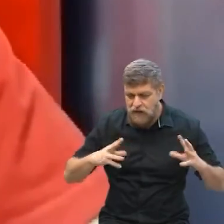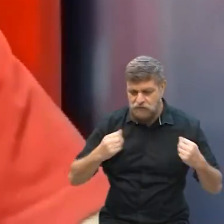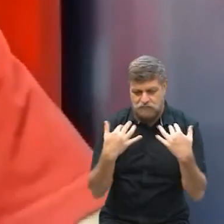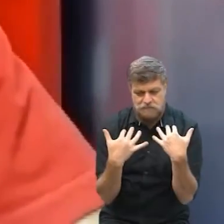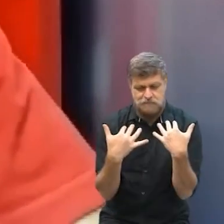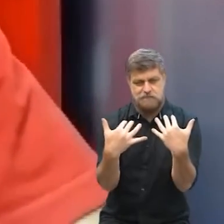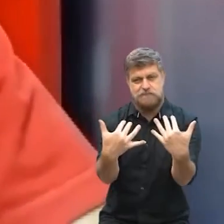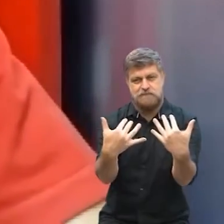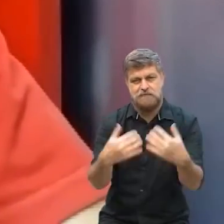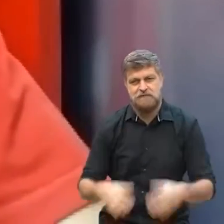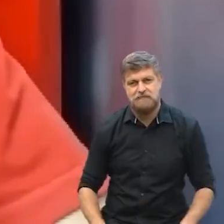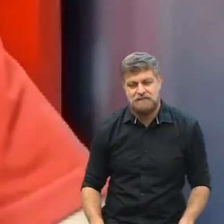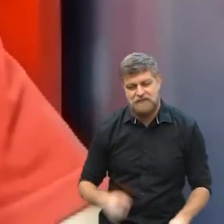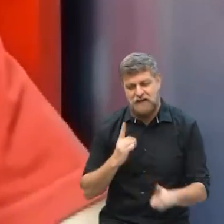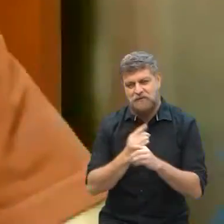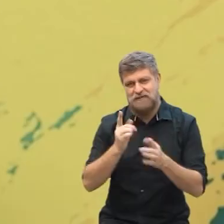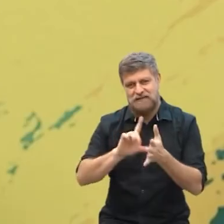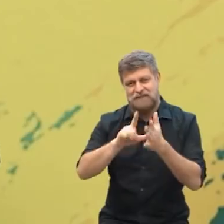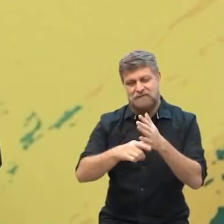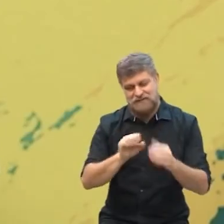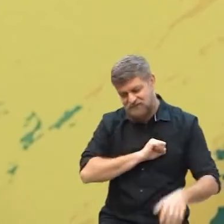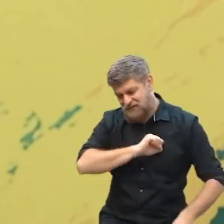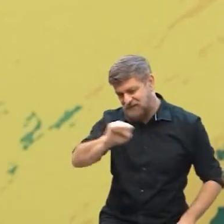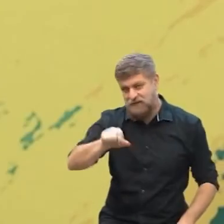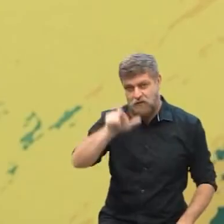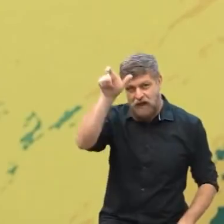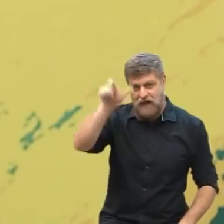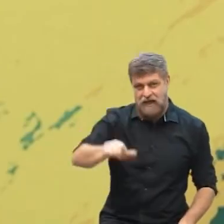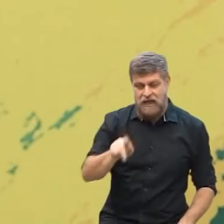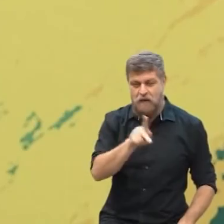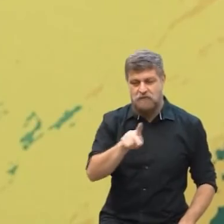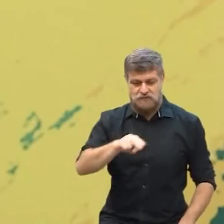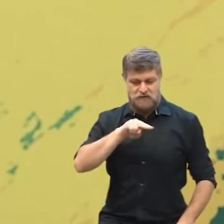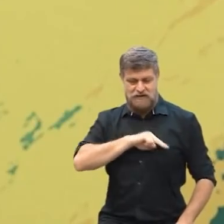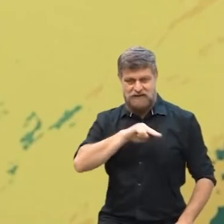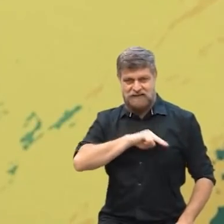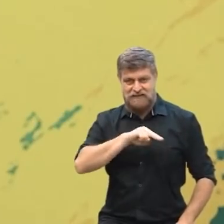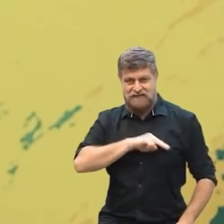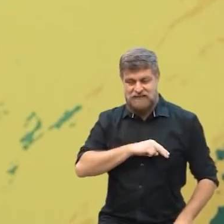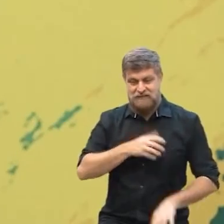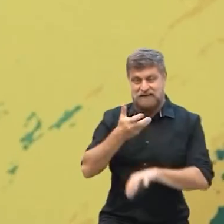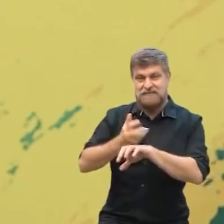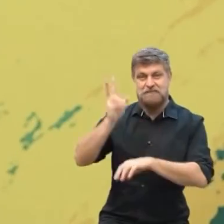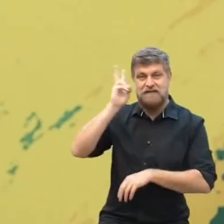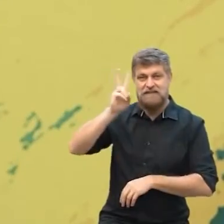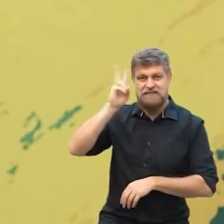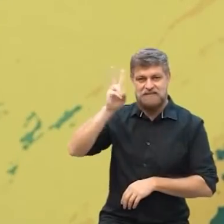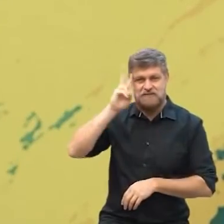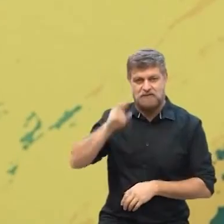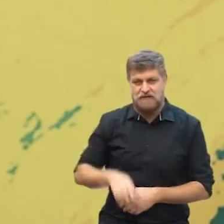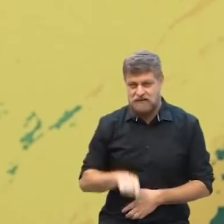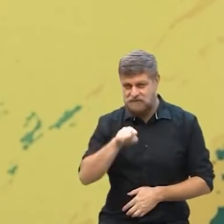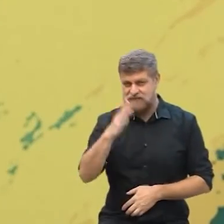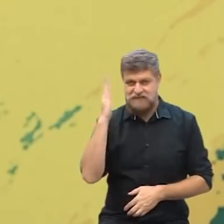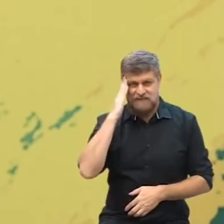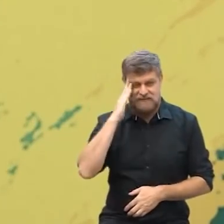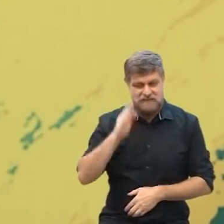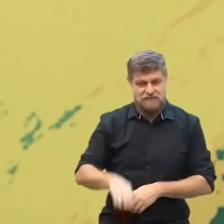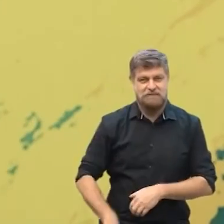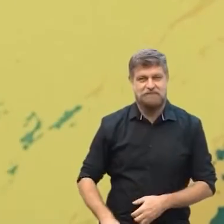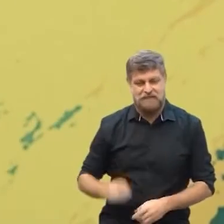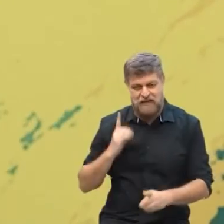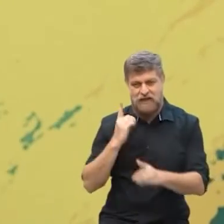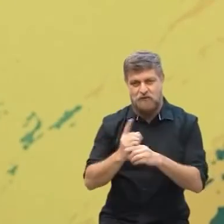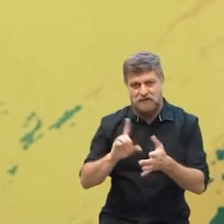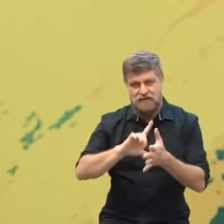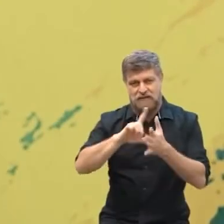aí do programa e até a próxima. Valeu, esse aí é o professor Neto, professor de História. Então, pessoal, já sabe, né?